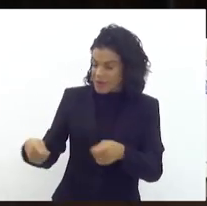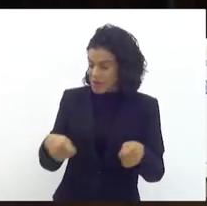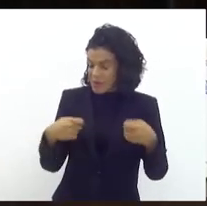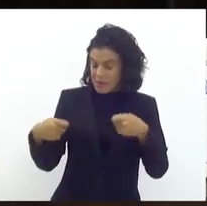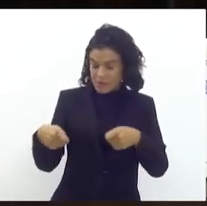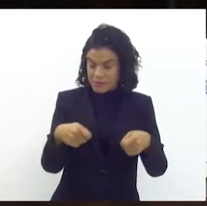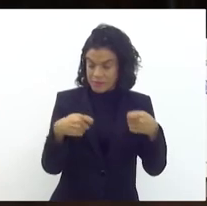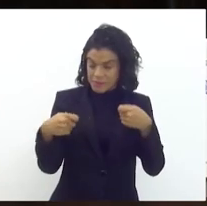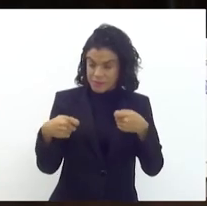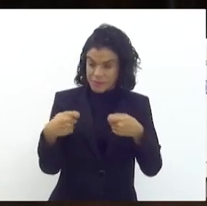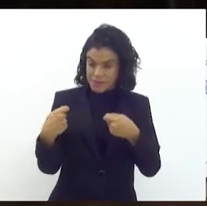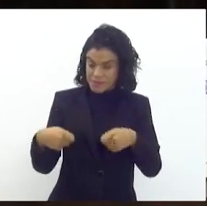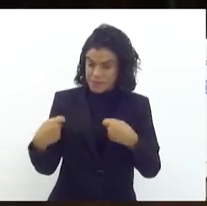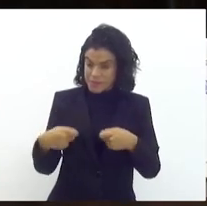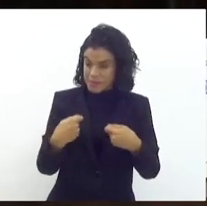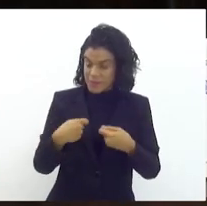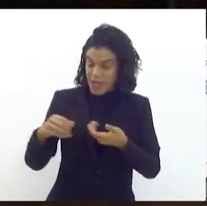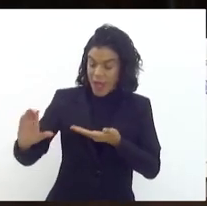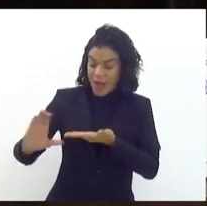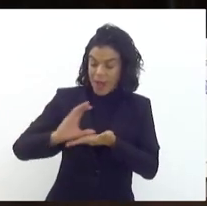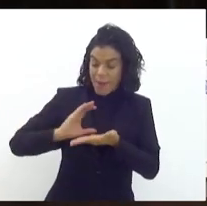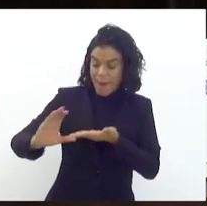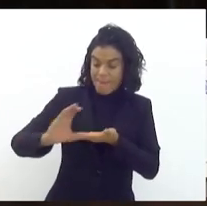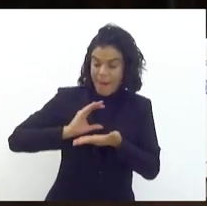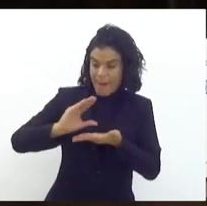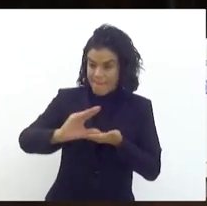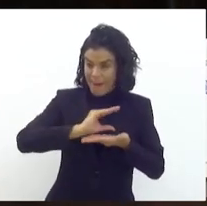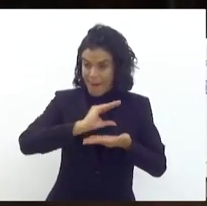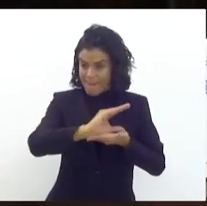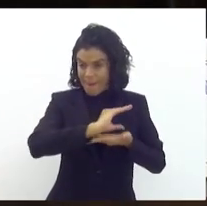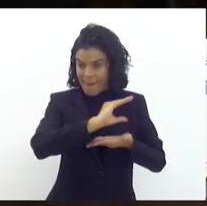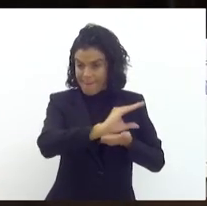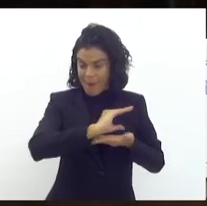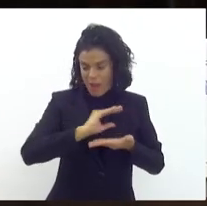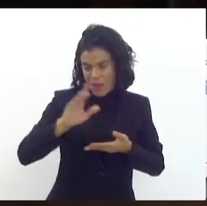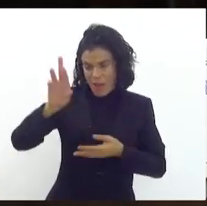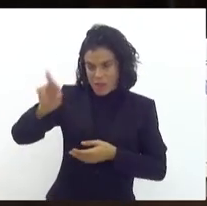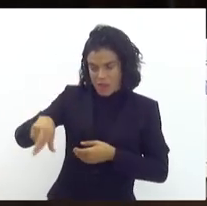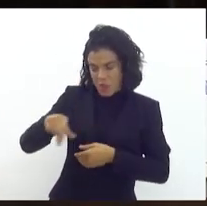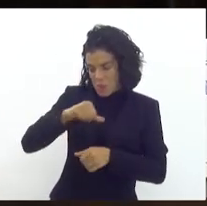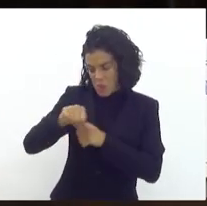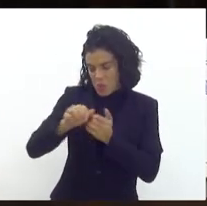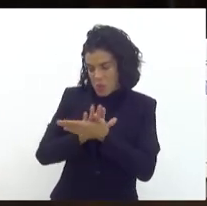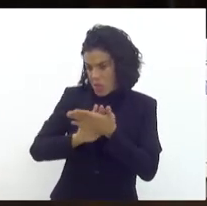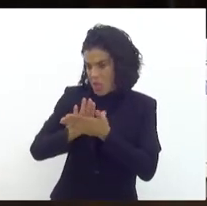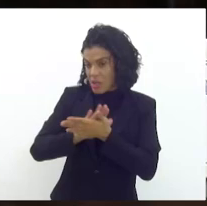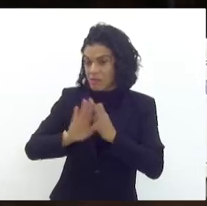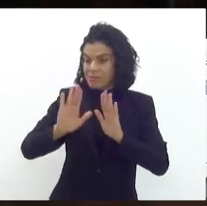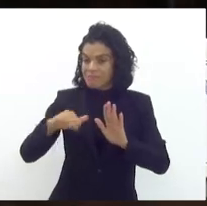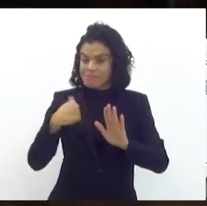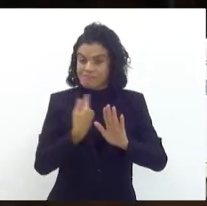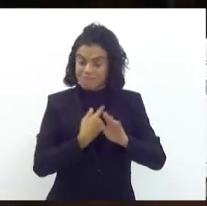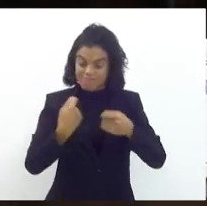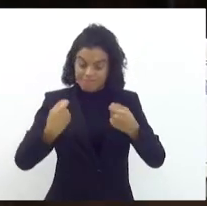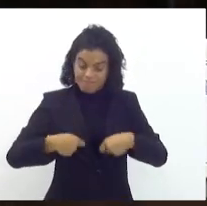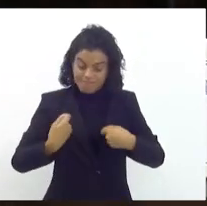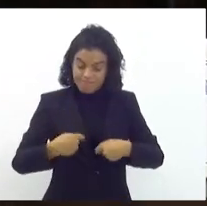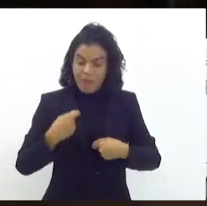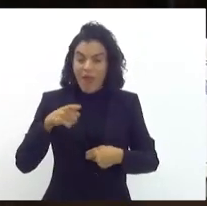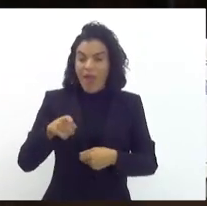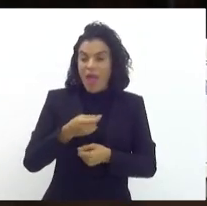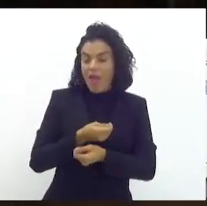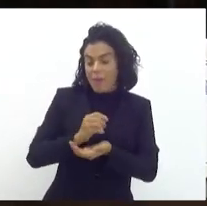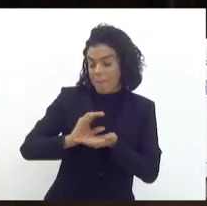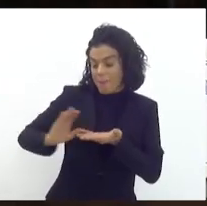de você arrecadar e ele tem toda a razão eu não mudo nada o que nós precisamos é fazer uma